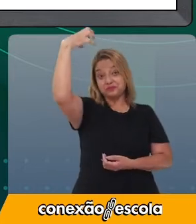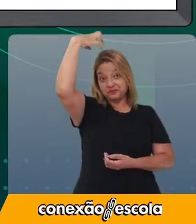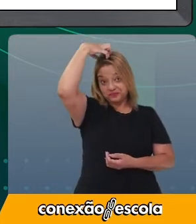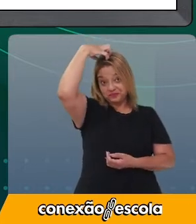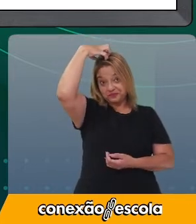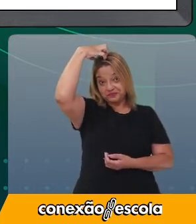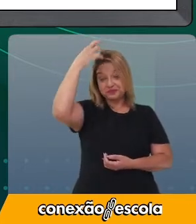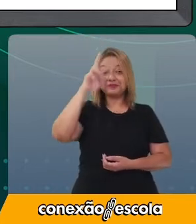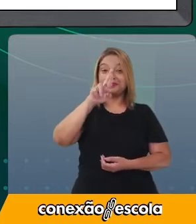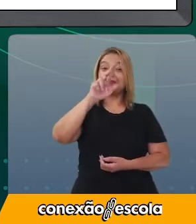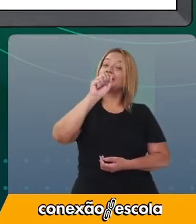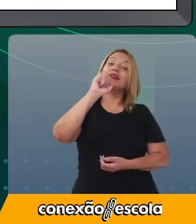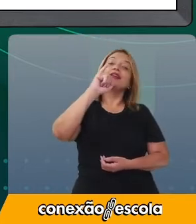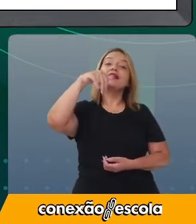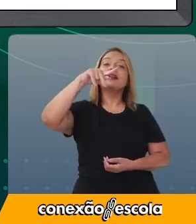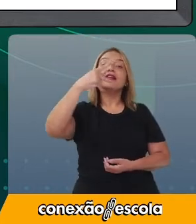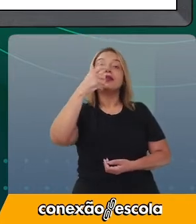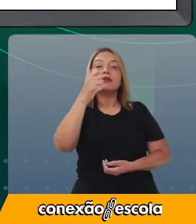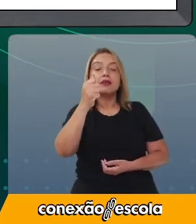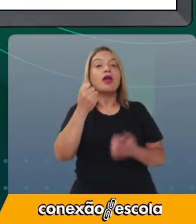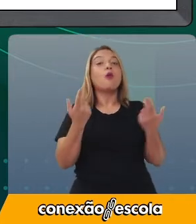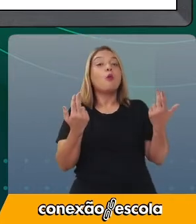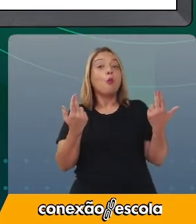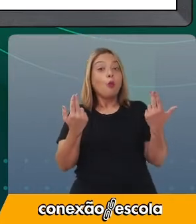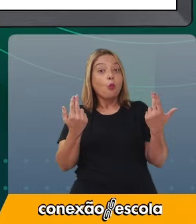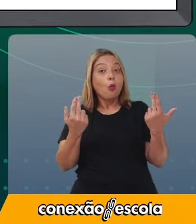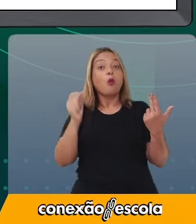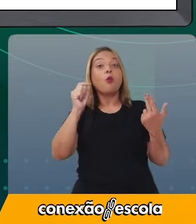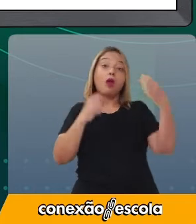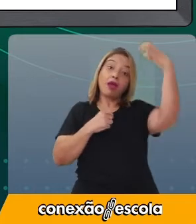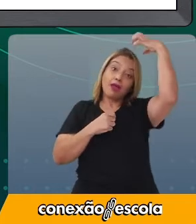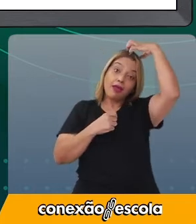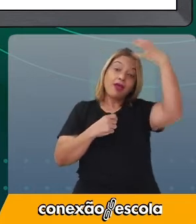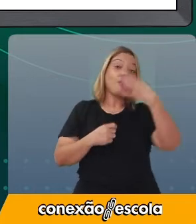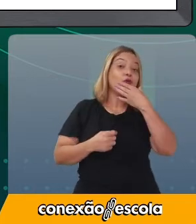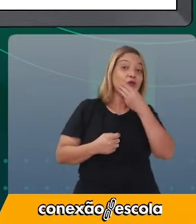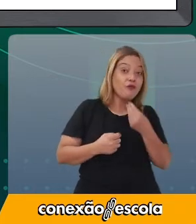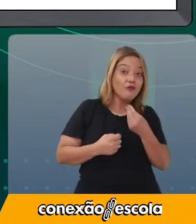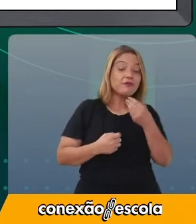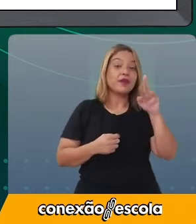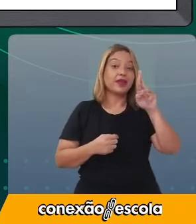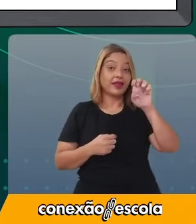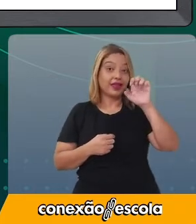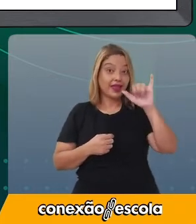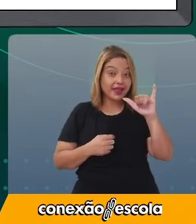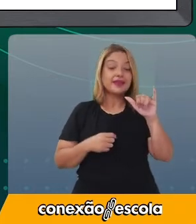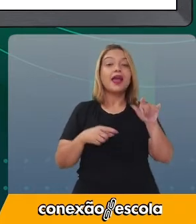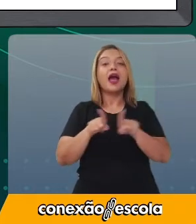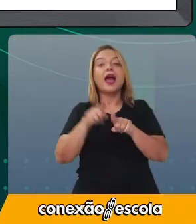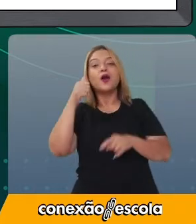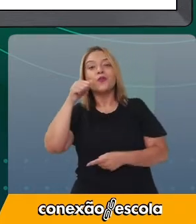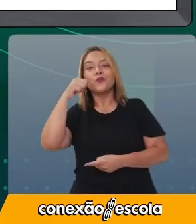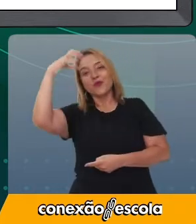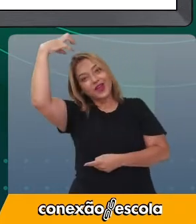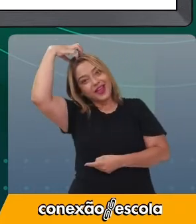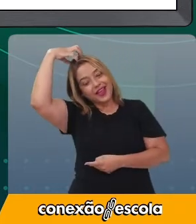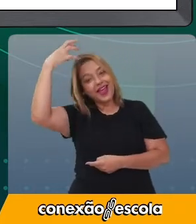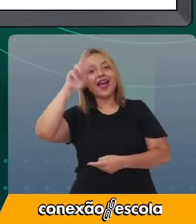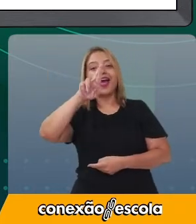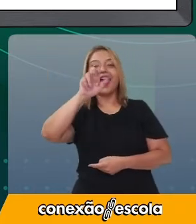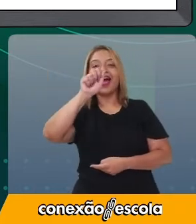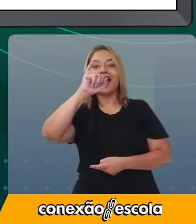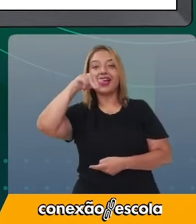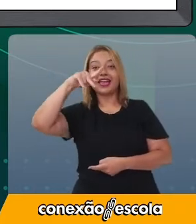Rainha. A mesma letra inicial do rei. Rei, rainha. Qual a